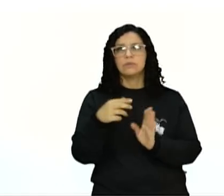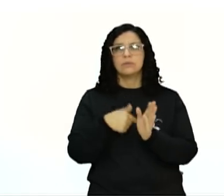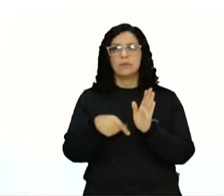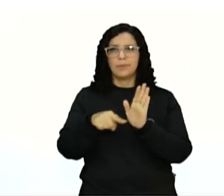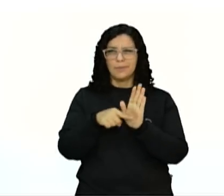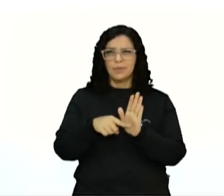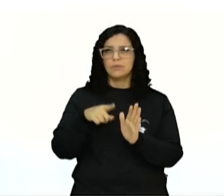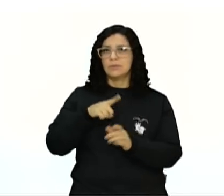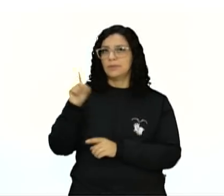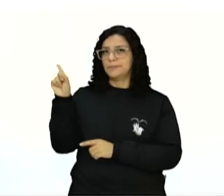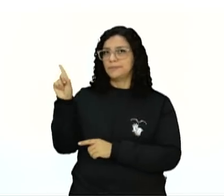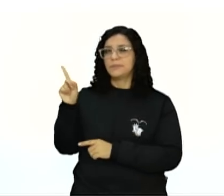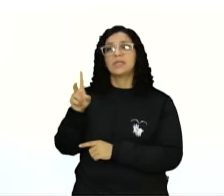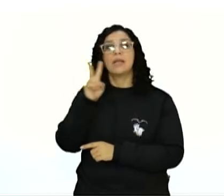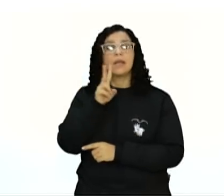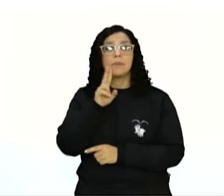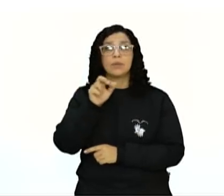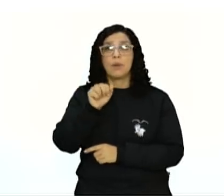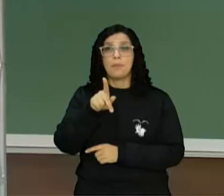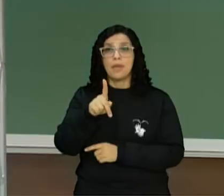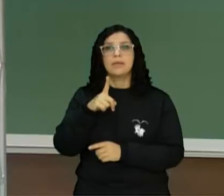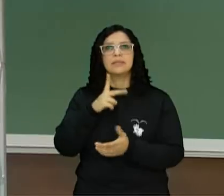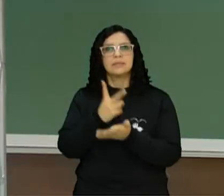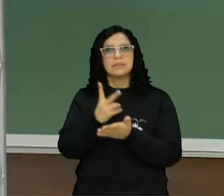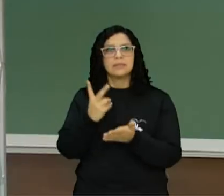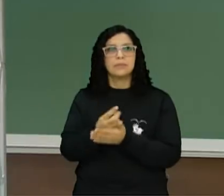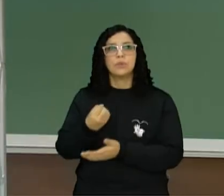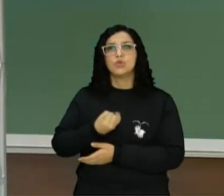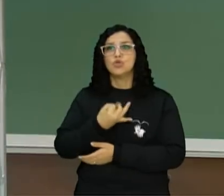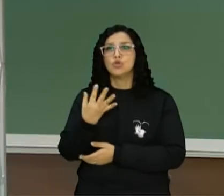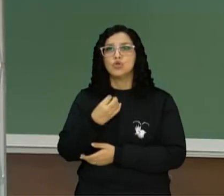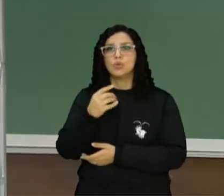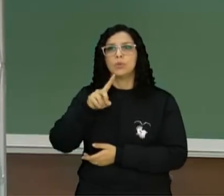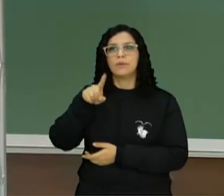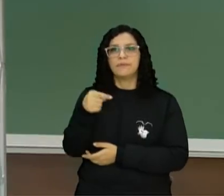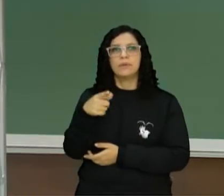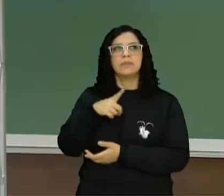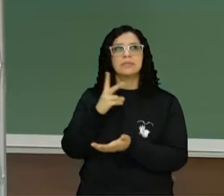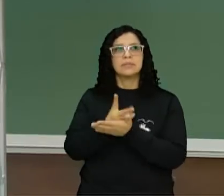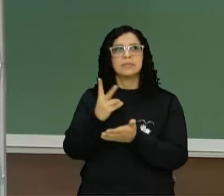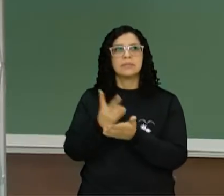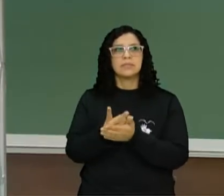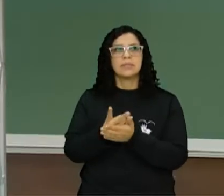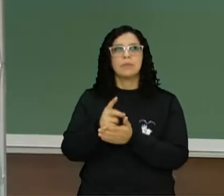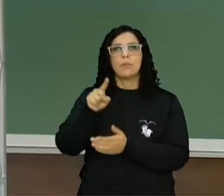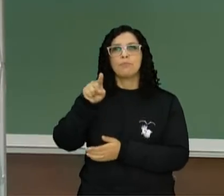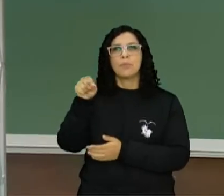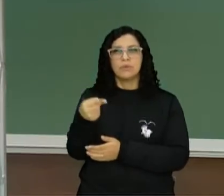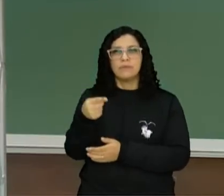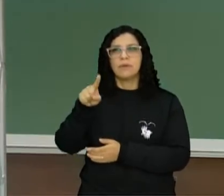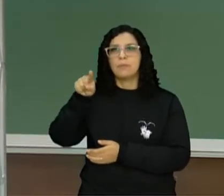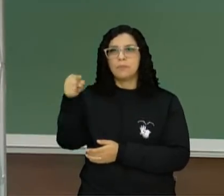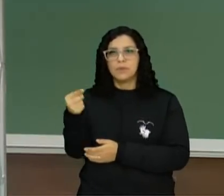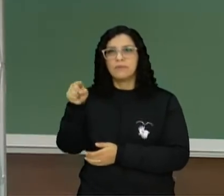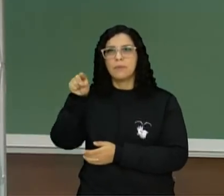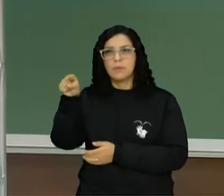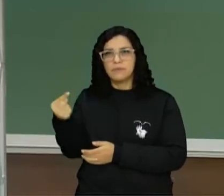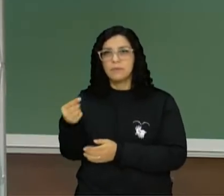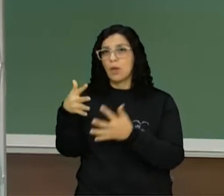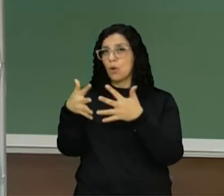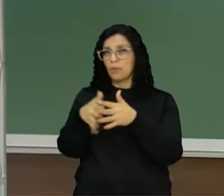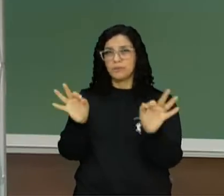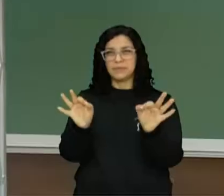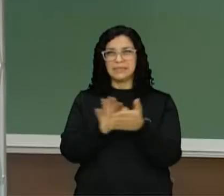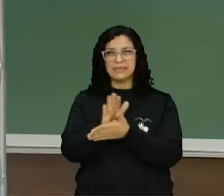assim por diante. Lembrando que na PA, quando você tiver um número decimal, a gente usa colocar entre ponto e vírgula, assim para não confundir, tá?